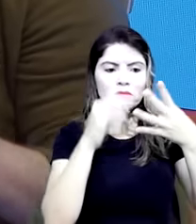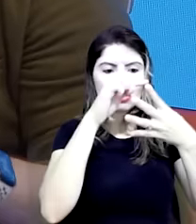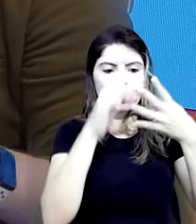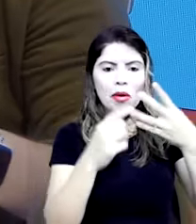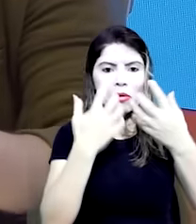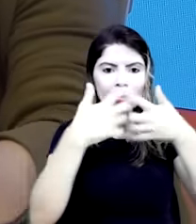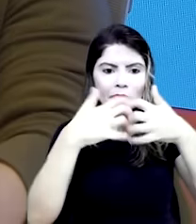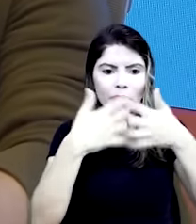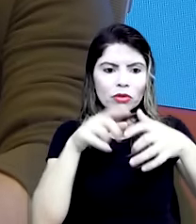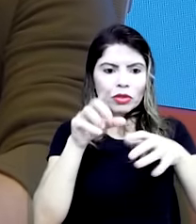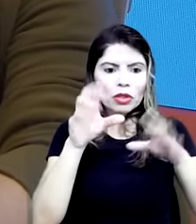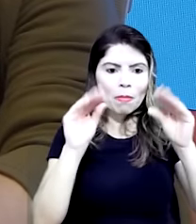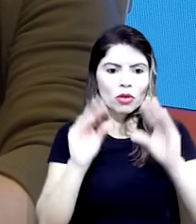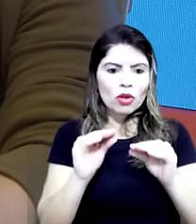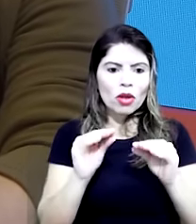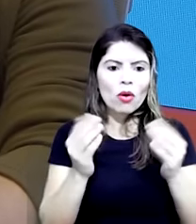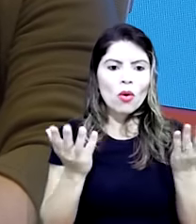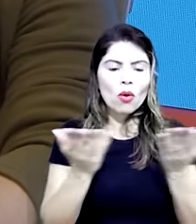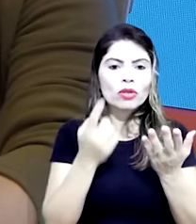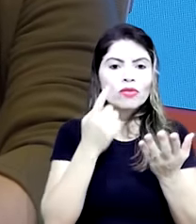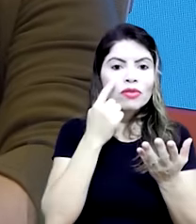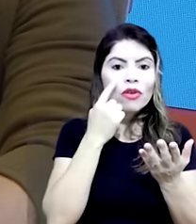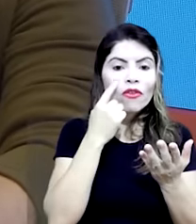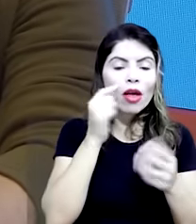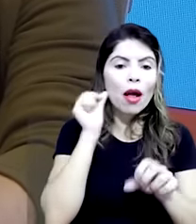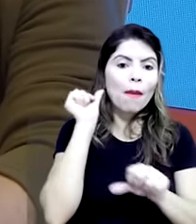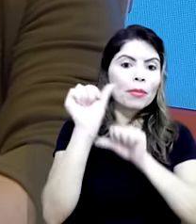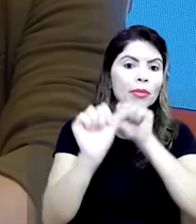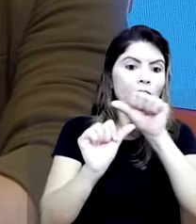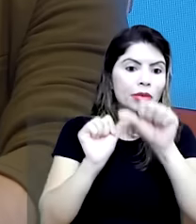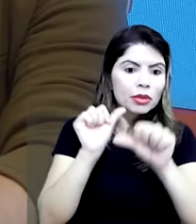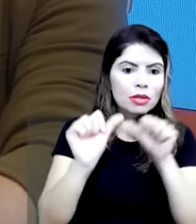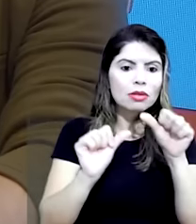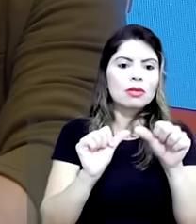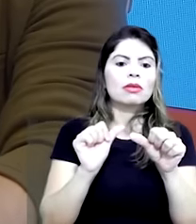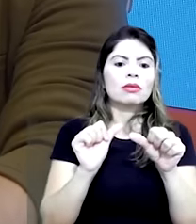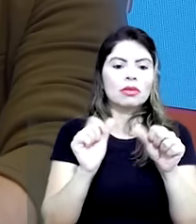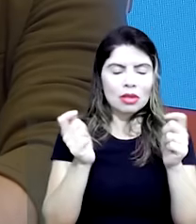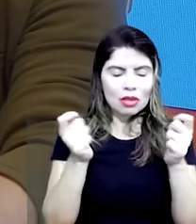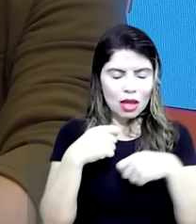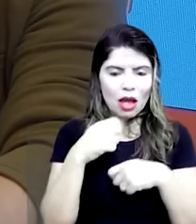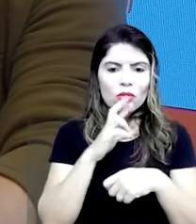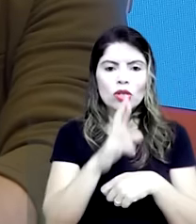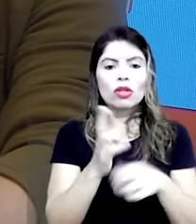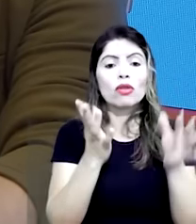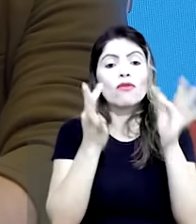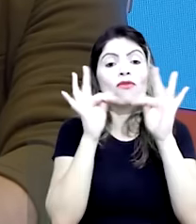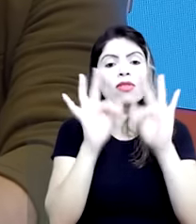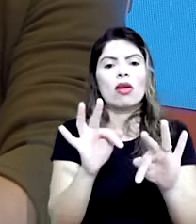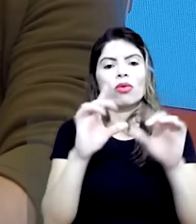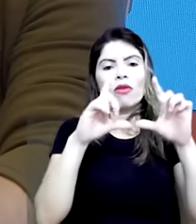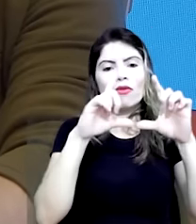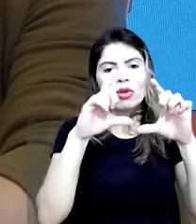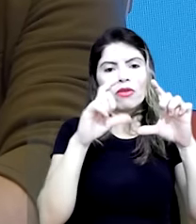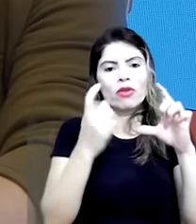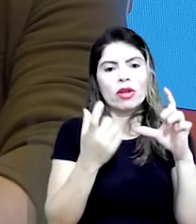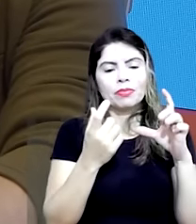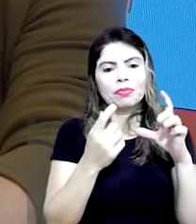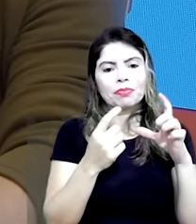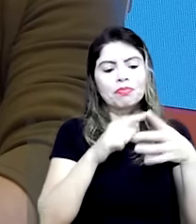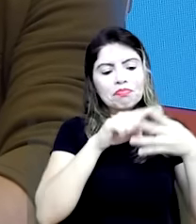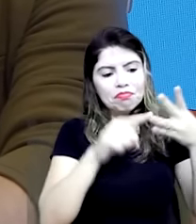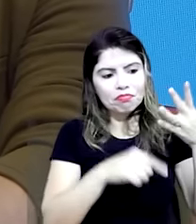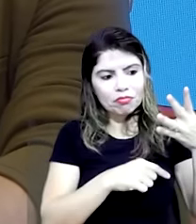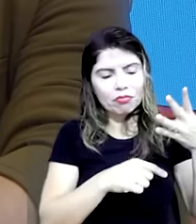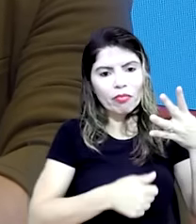mudança que vai dar no resultado da fotografia Fica muito melhor esses cont esses e esses essas